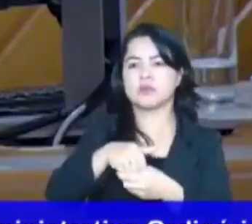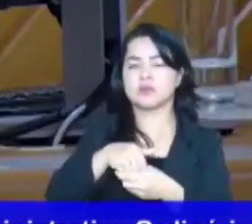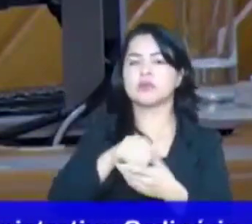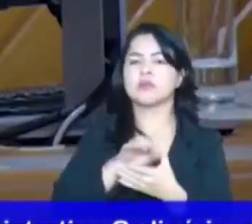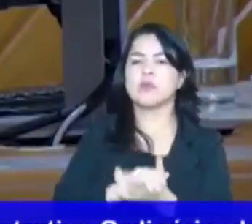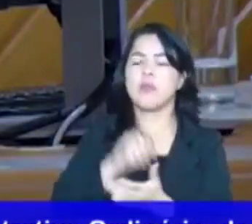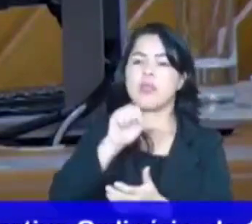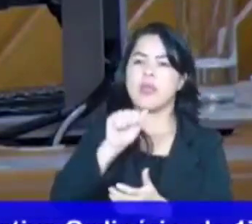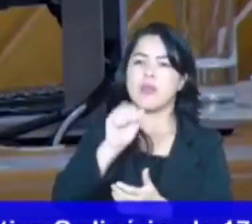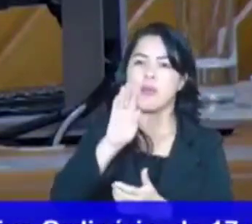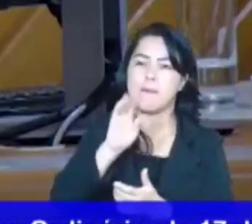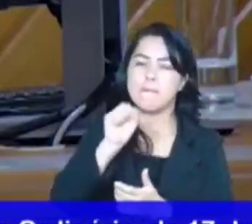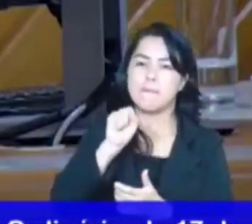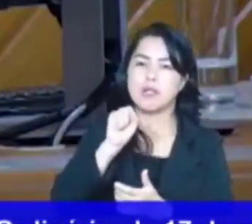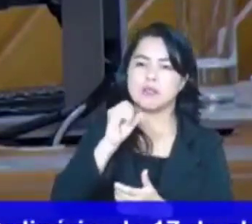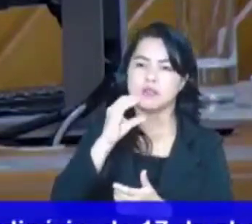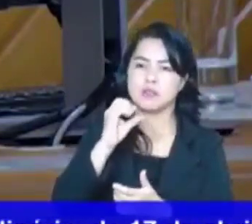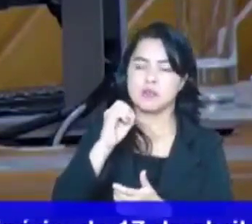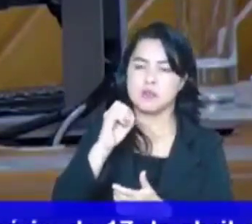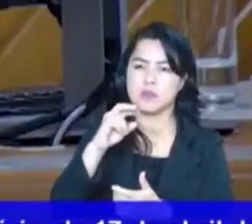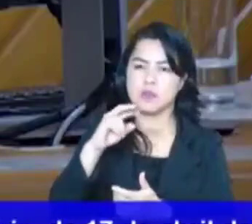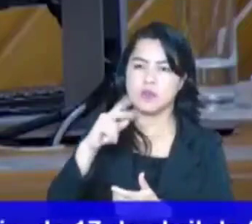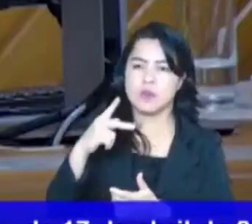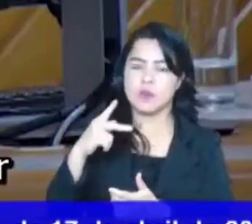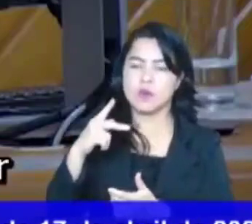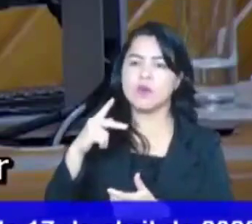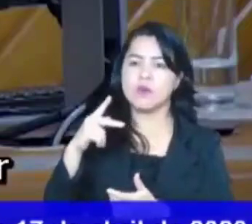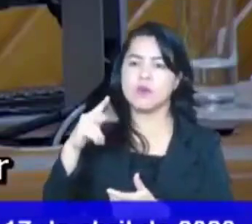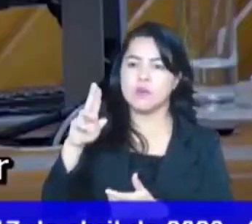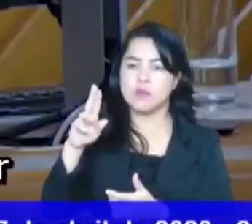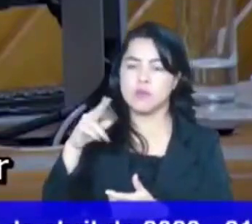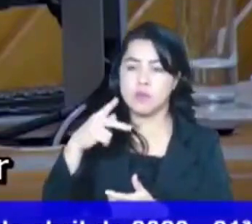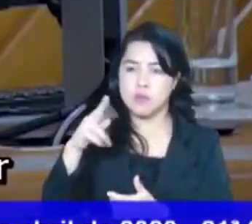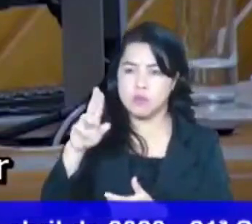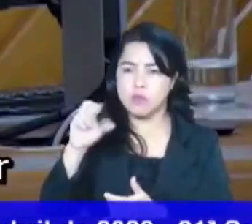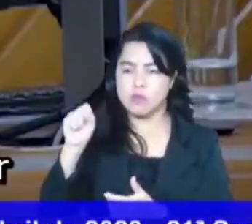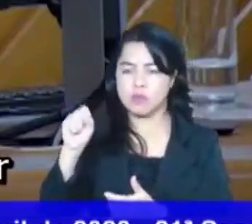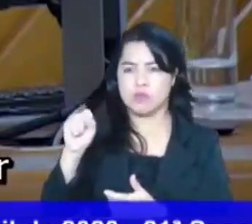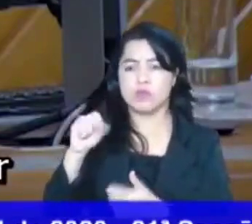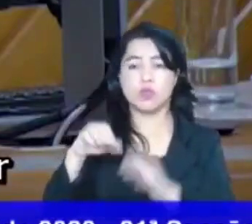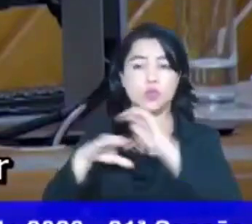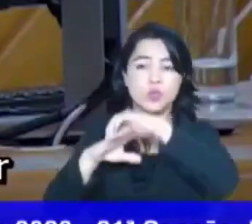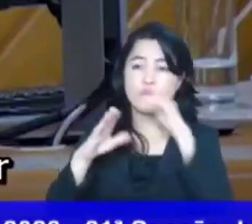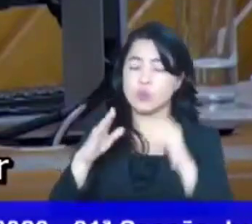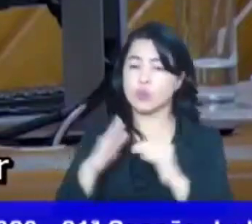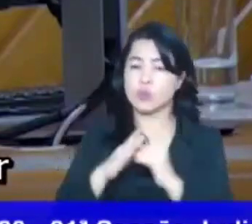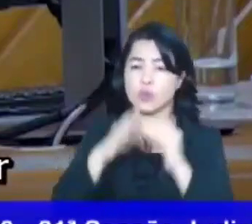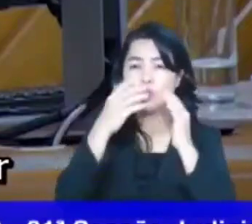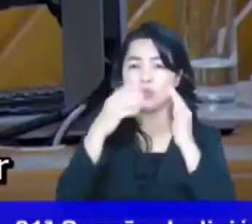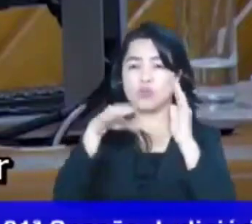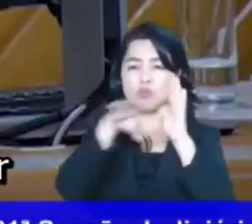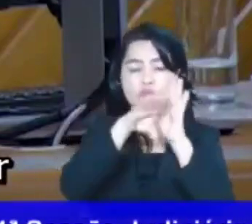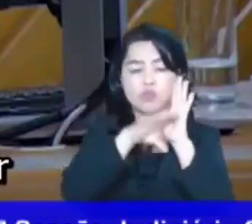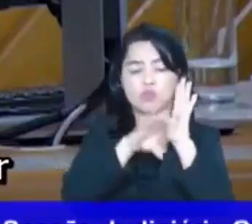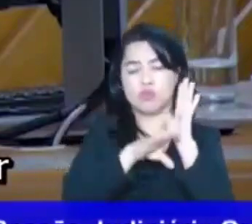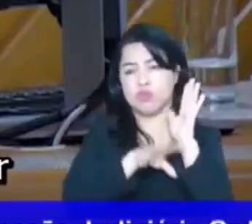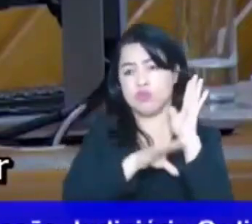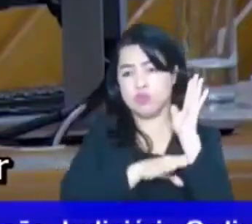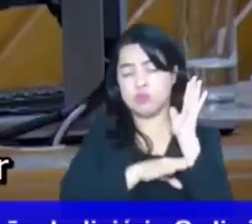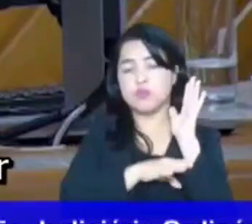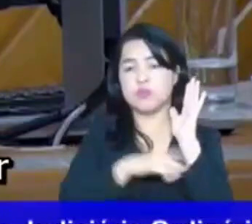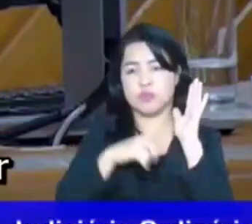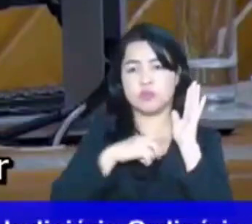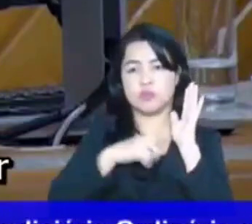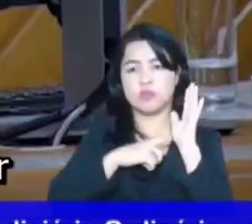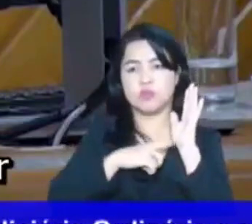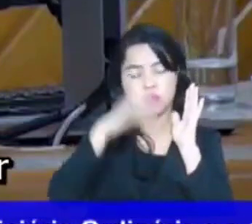corpus. Repito, há uma ação penal em curso, todas as matérias ou os temas meritórios vão ser